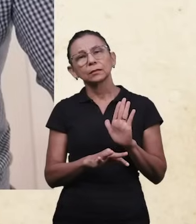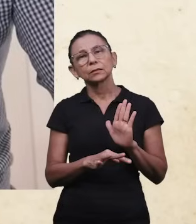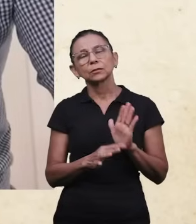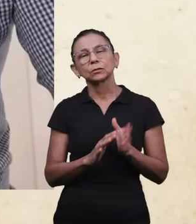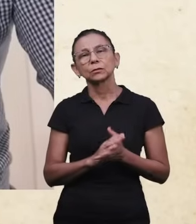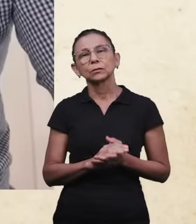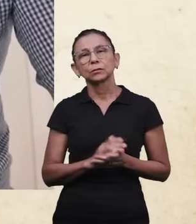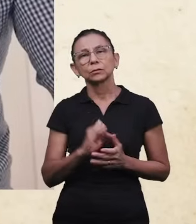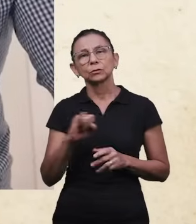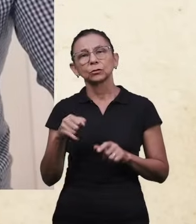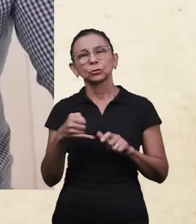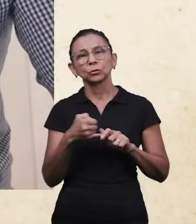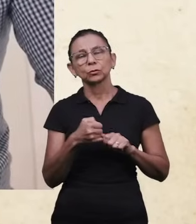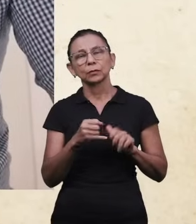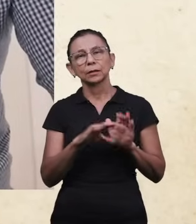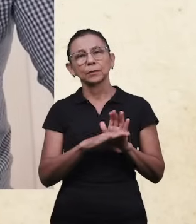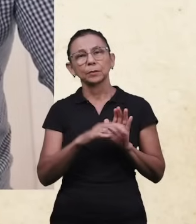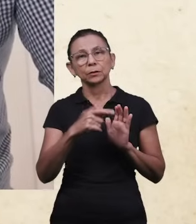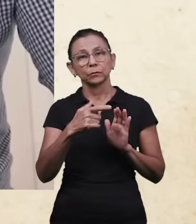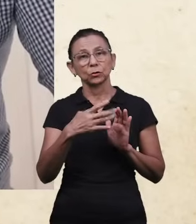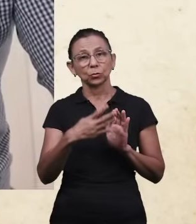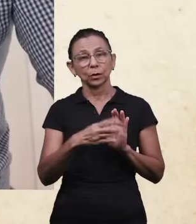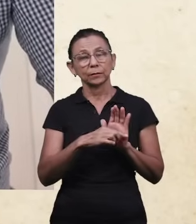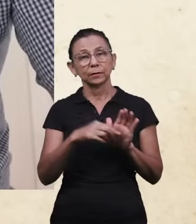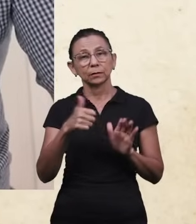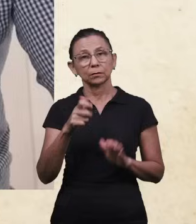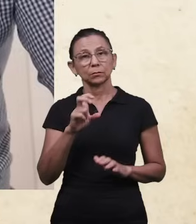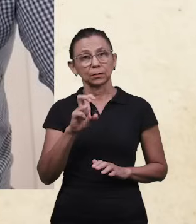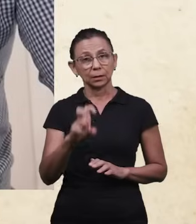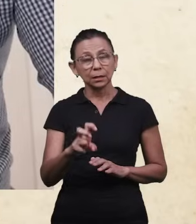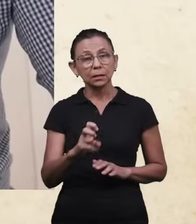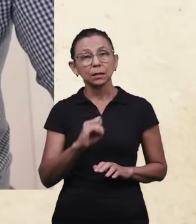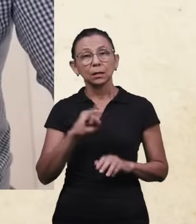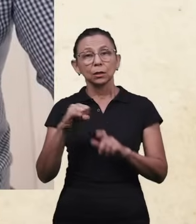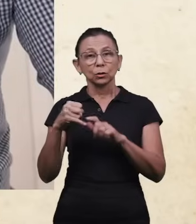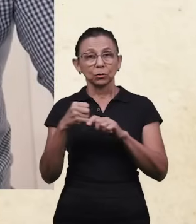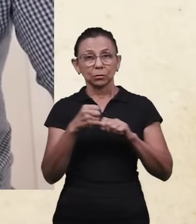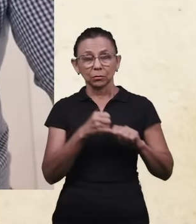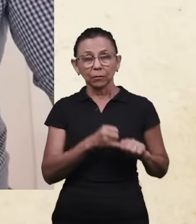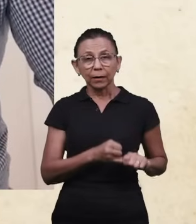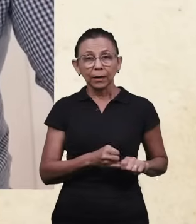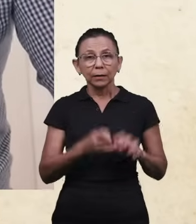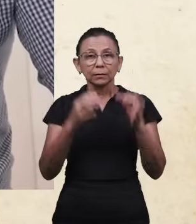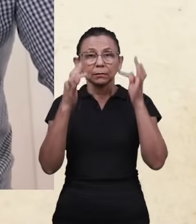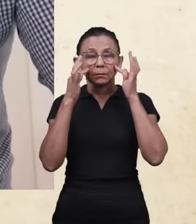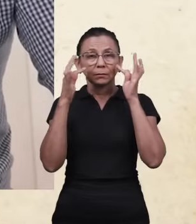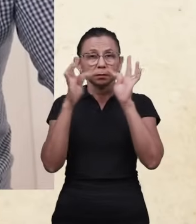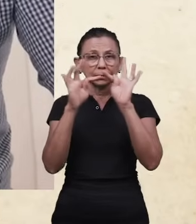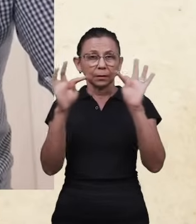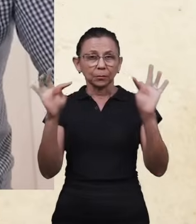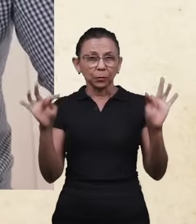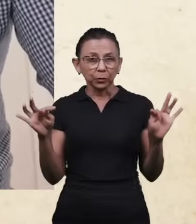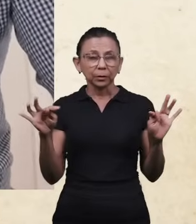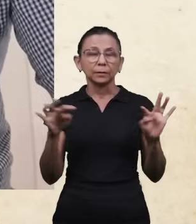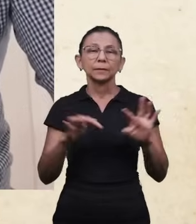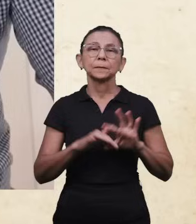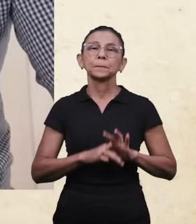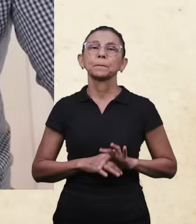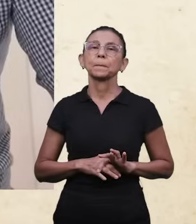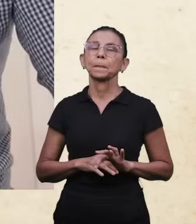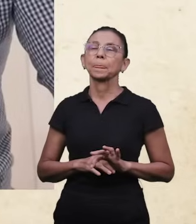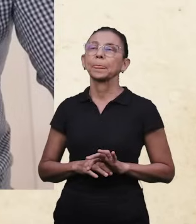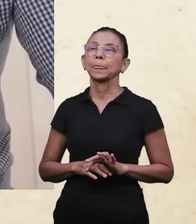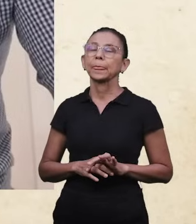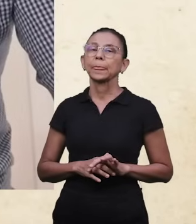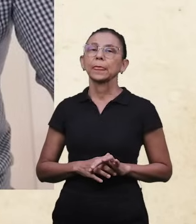capítulo 24, versículo 15. Quando Josué ele deixa um testemunho e ele diz, né?